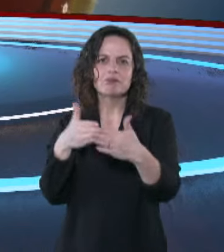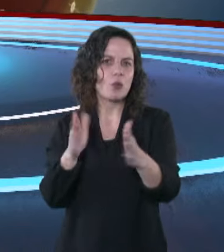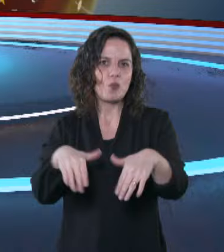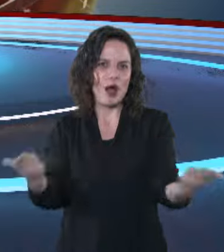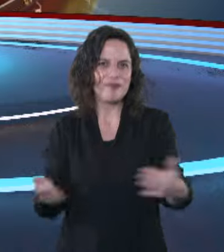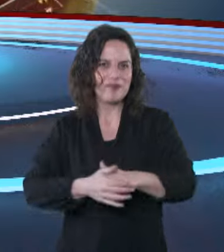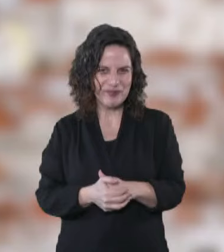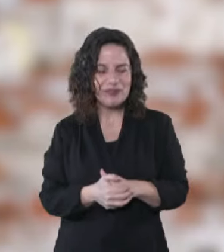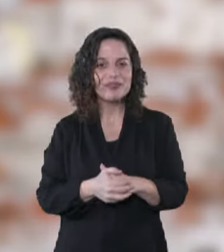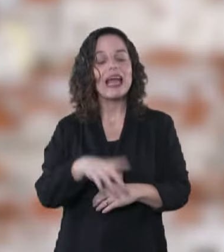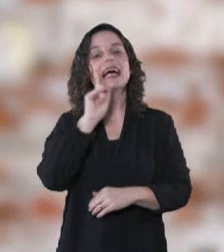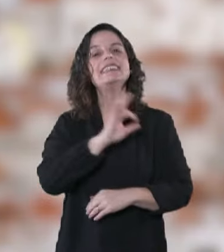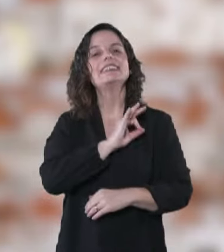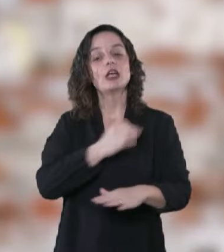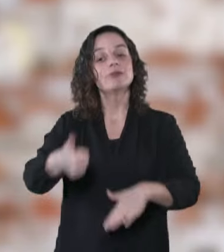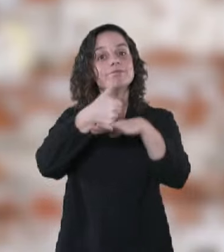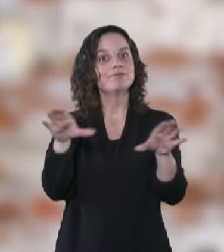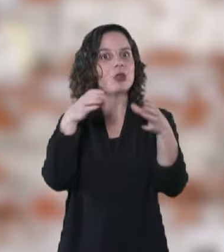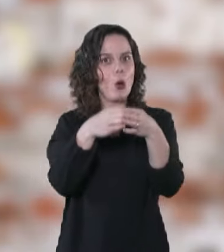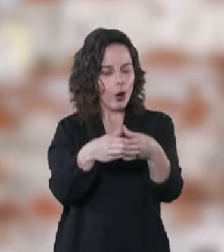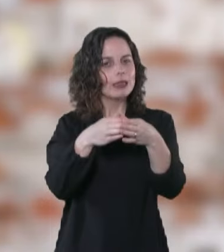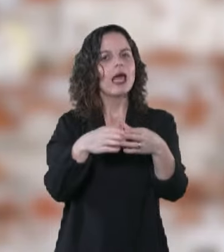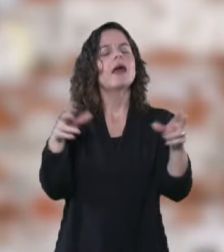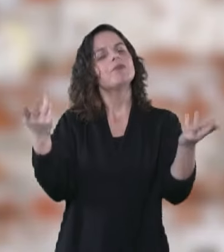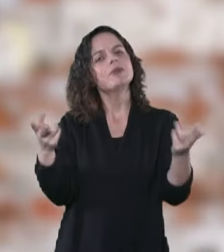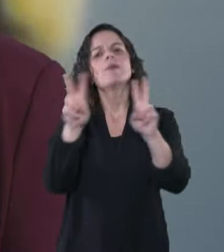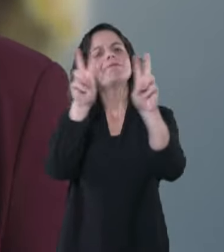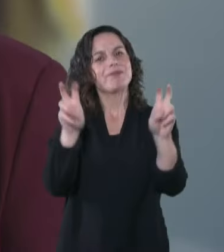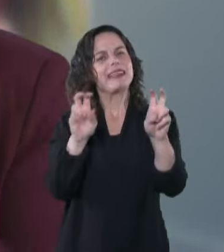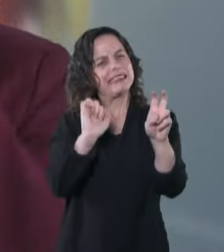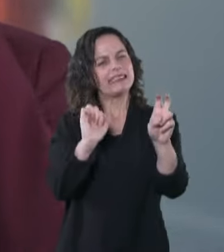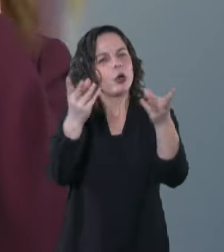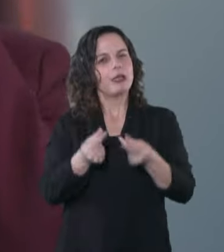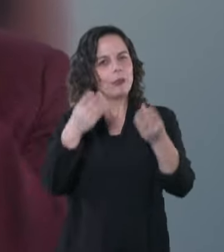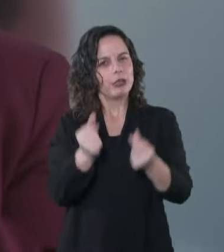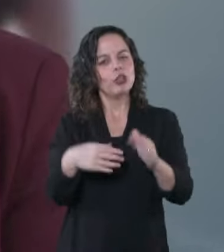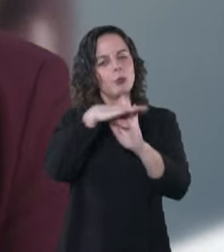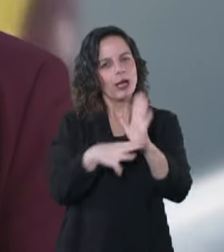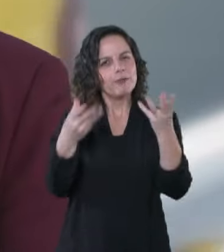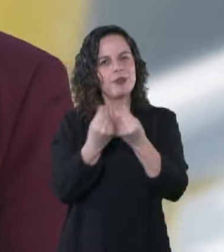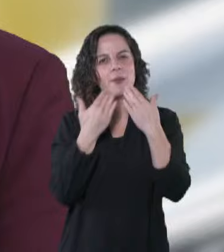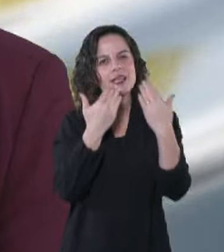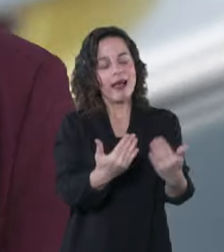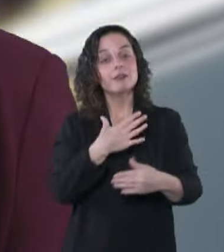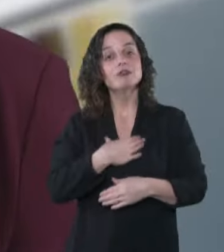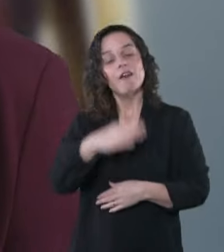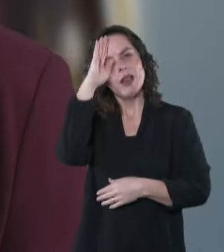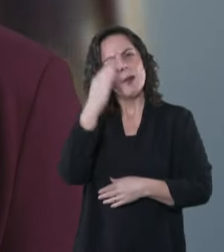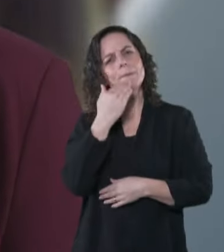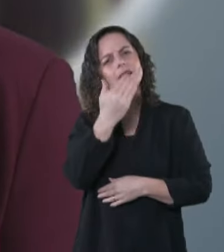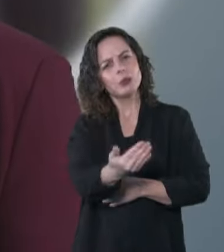da Ordem dos Contabilistas Certificados, muito obrigada por estar connosco no programa. Eu começo-lhe por perguntar: